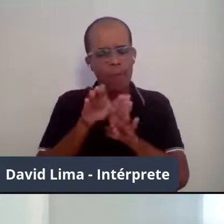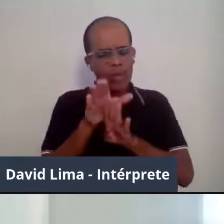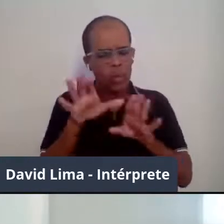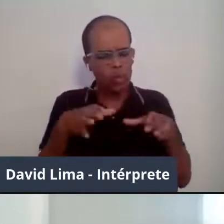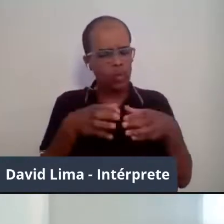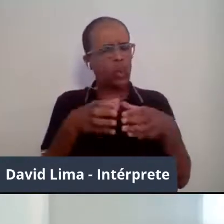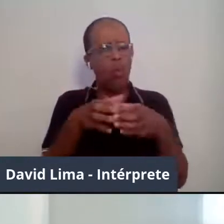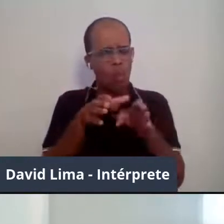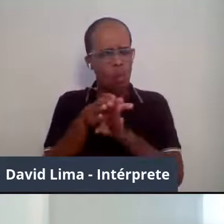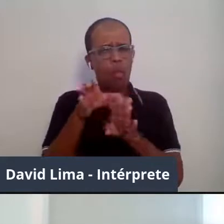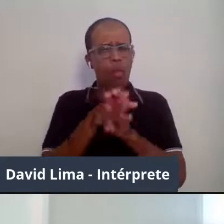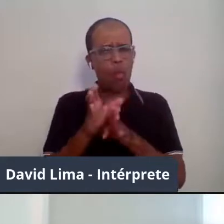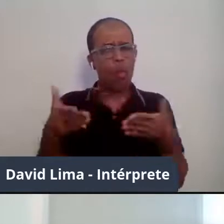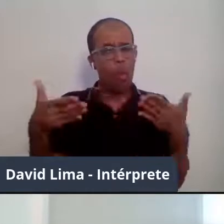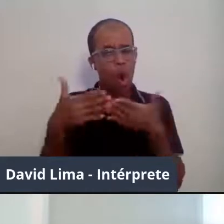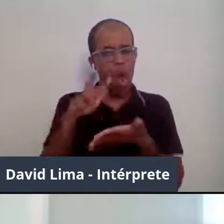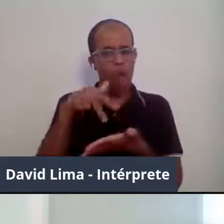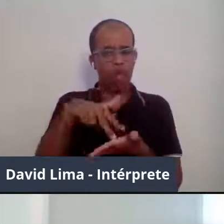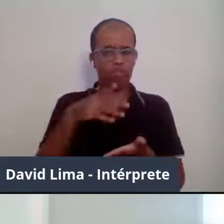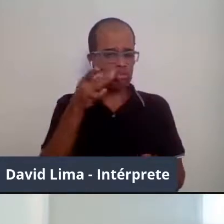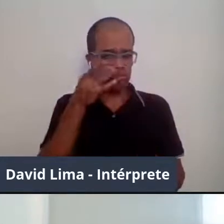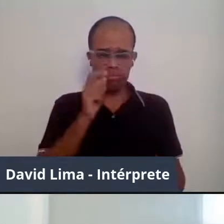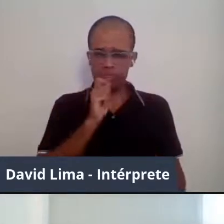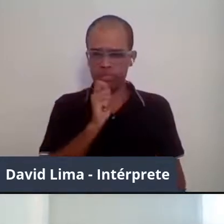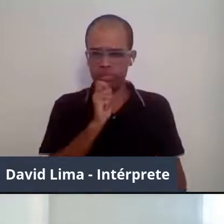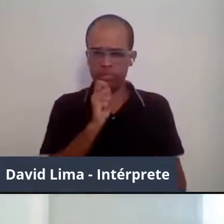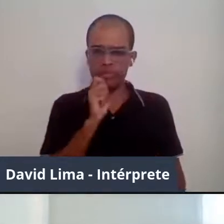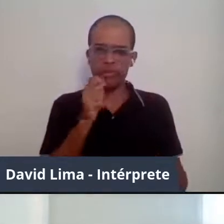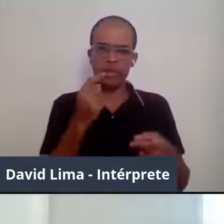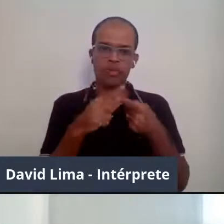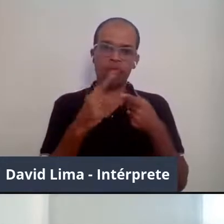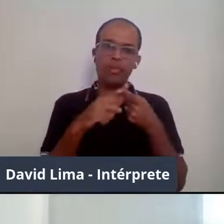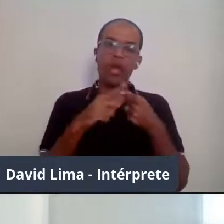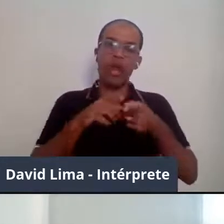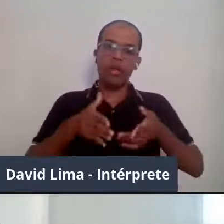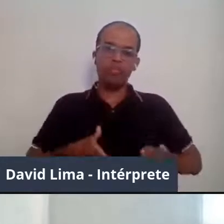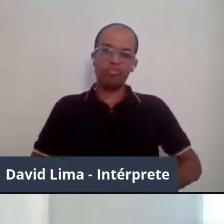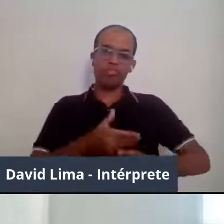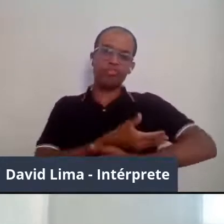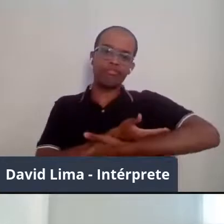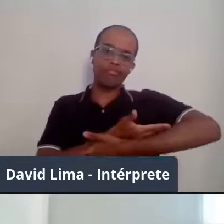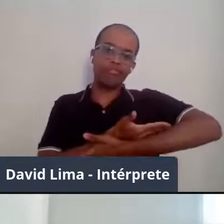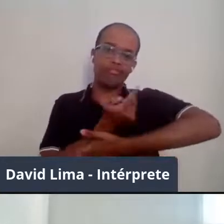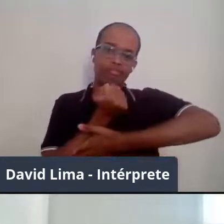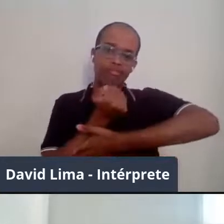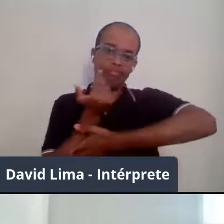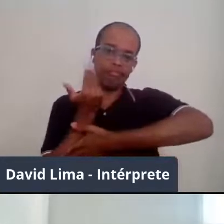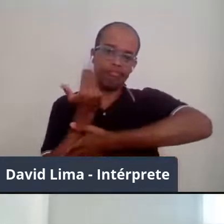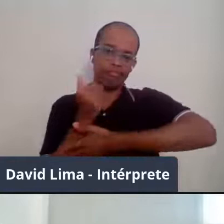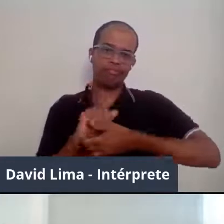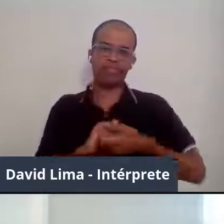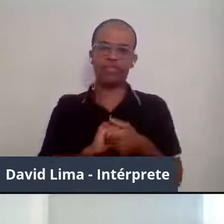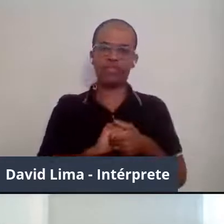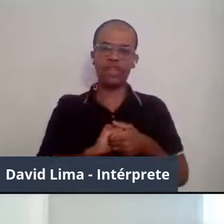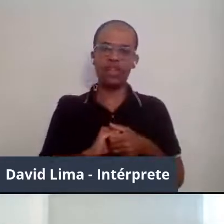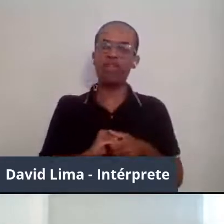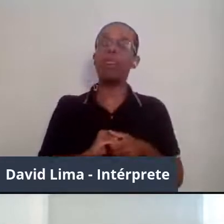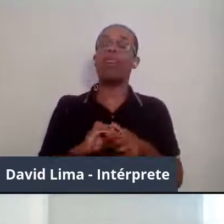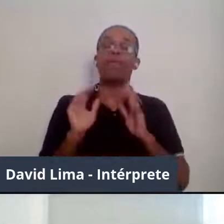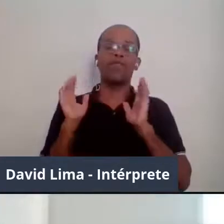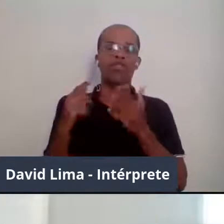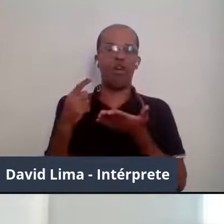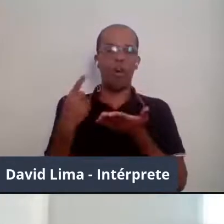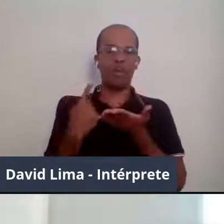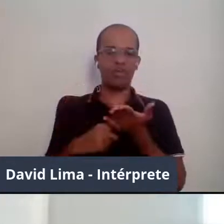comissão. Ela não está nesse momento porque ganhou bebê recentemente. Como combinamos, eu